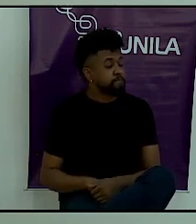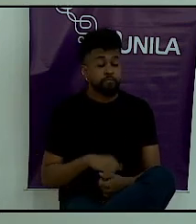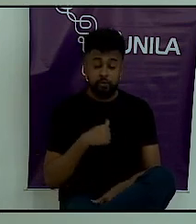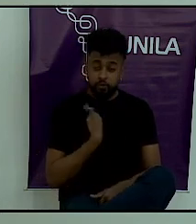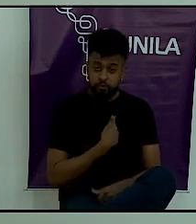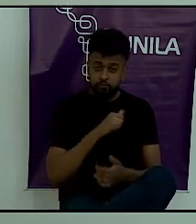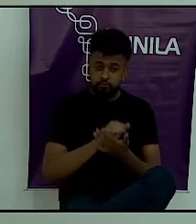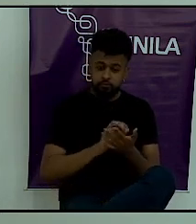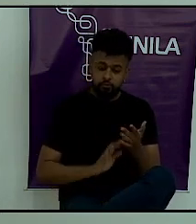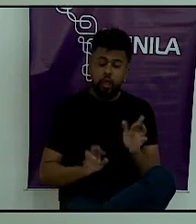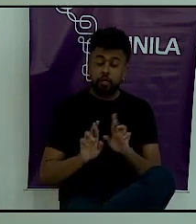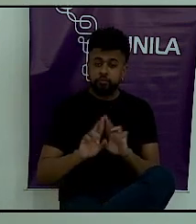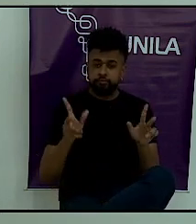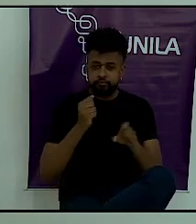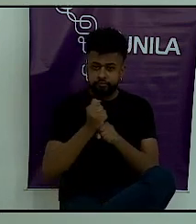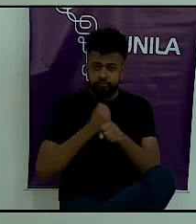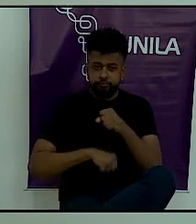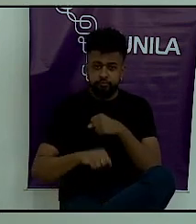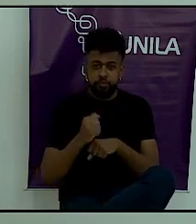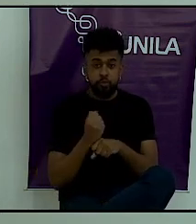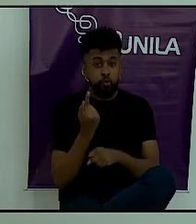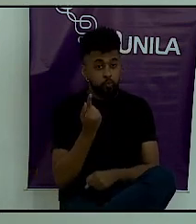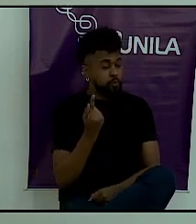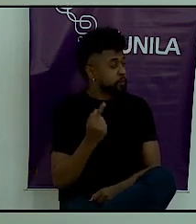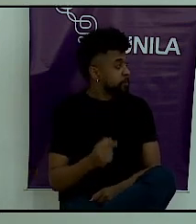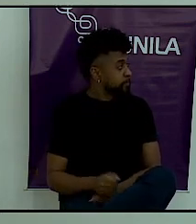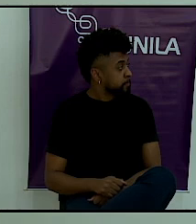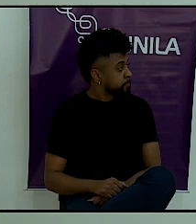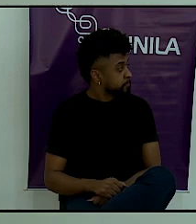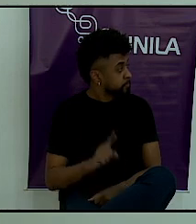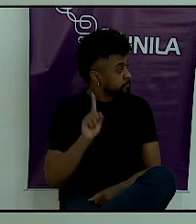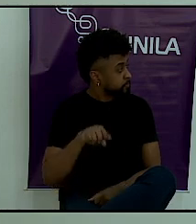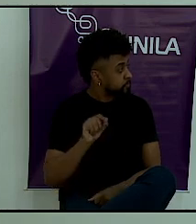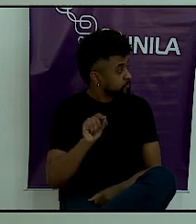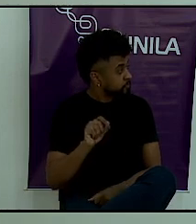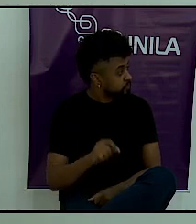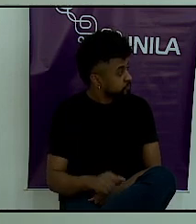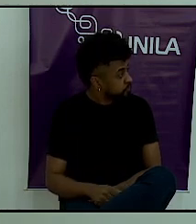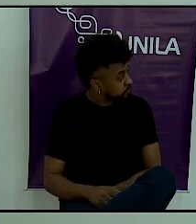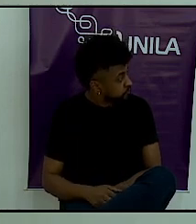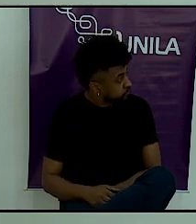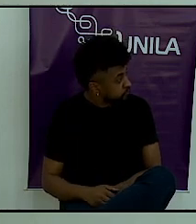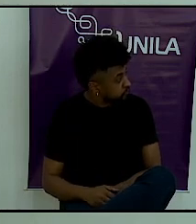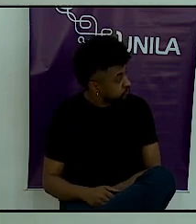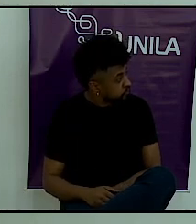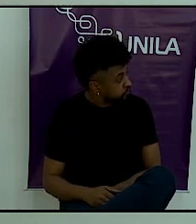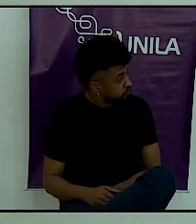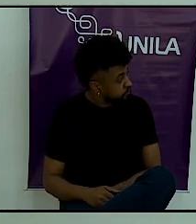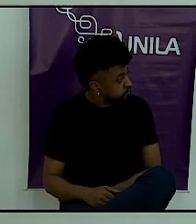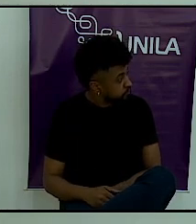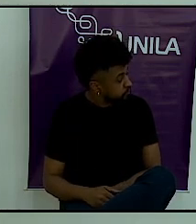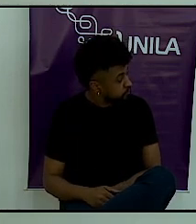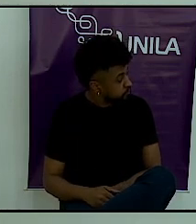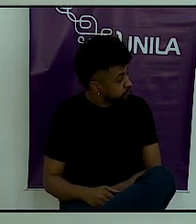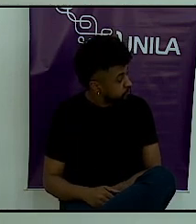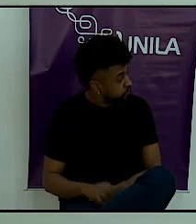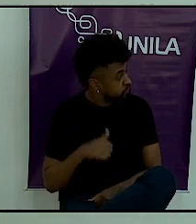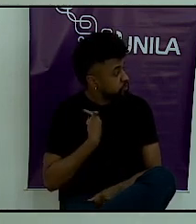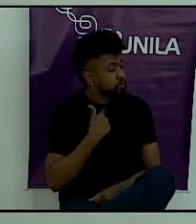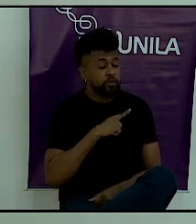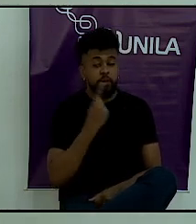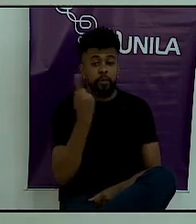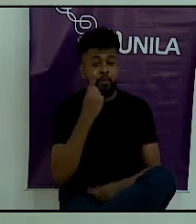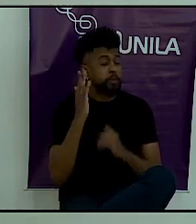que difere do ano passado uma questão, né? Que a gente vai explicar por quê. A gente, então, tem a primeira